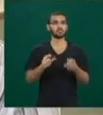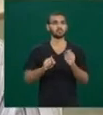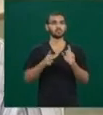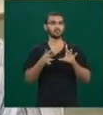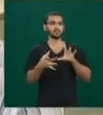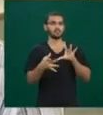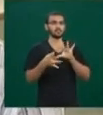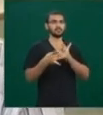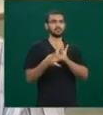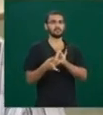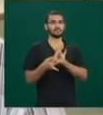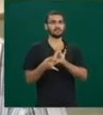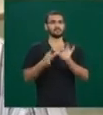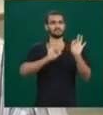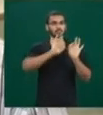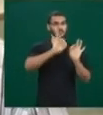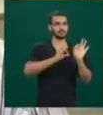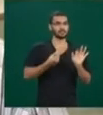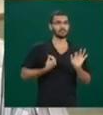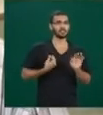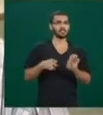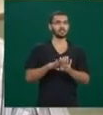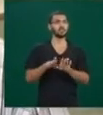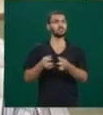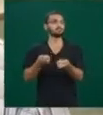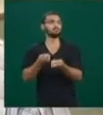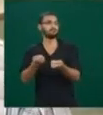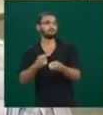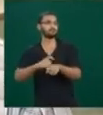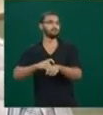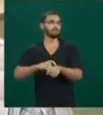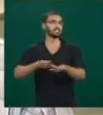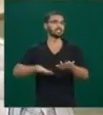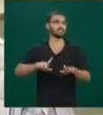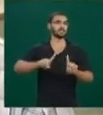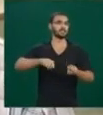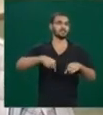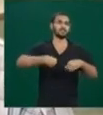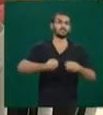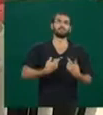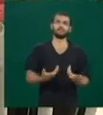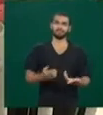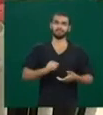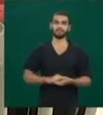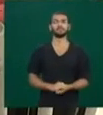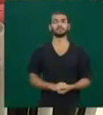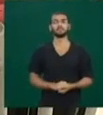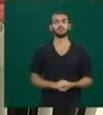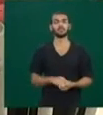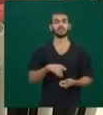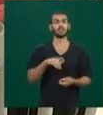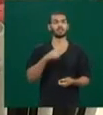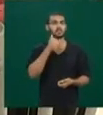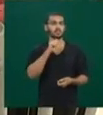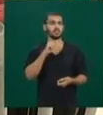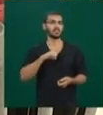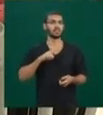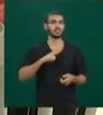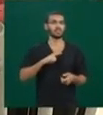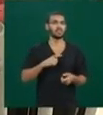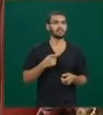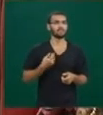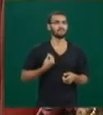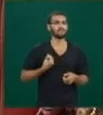vida do estudante com a gestão do tempo, que é um grande desafio que nós temos atualmente. A Pâmela tem uma rotina agitada.